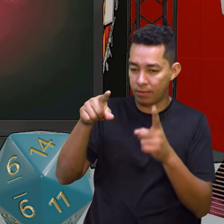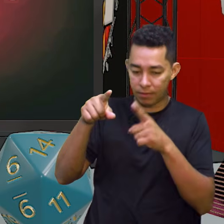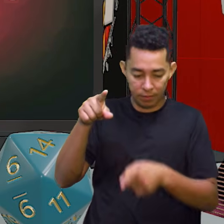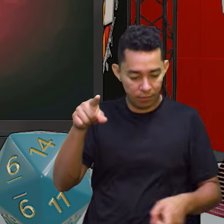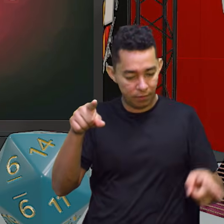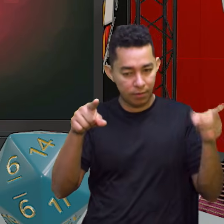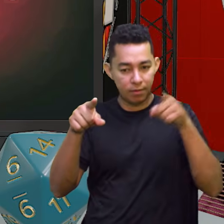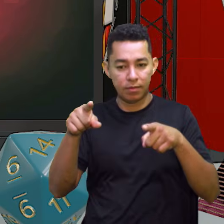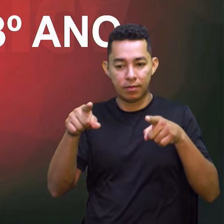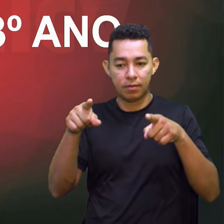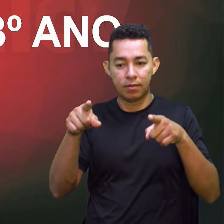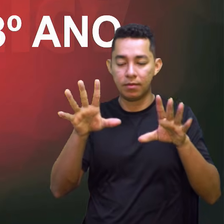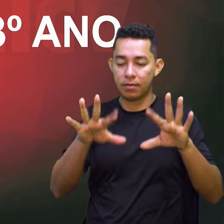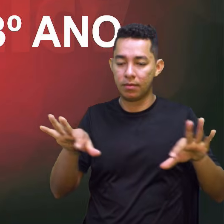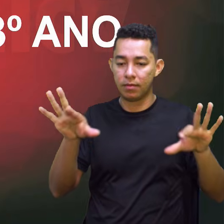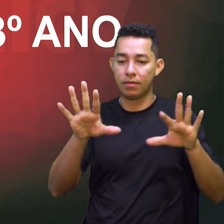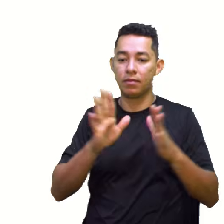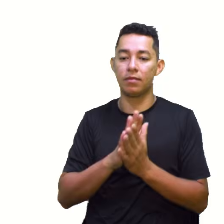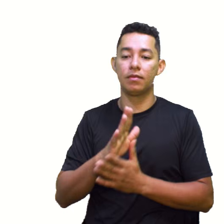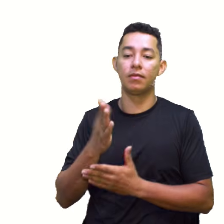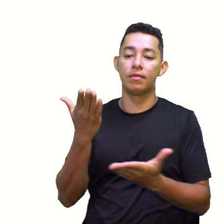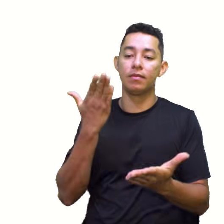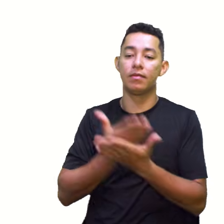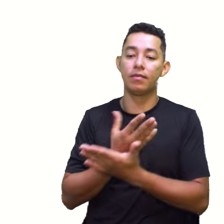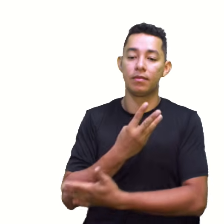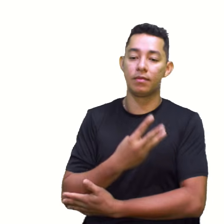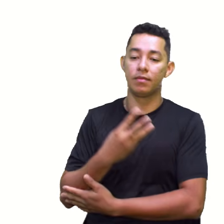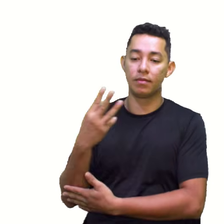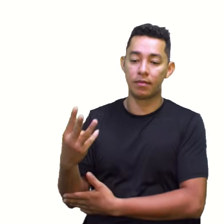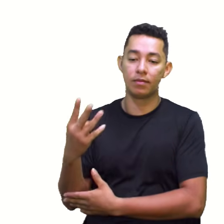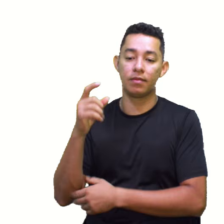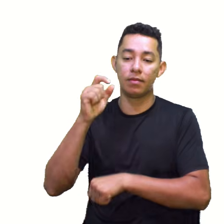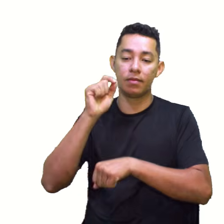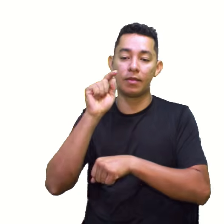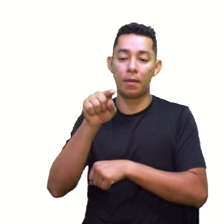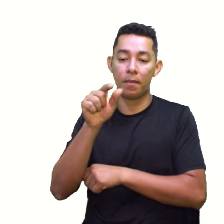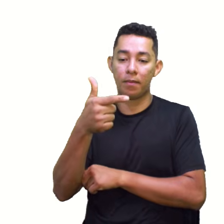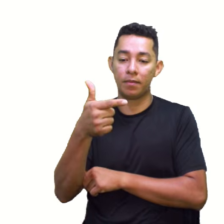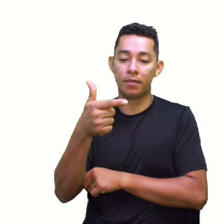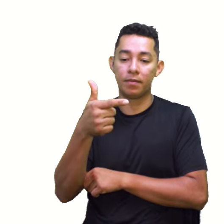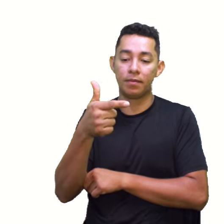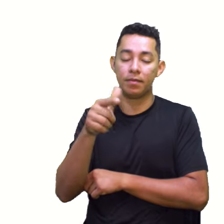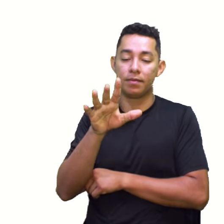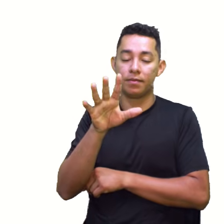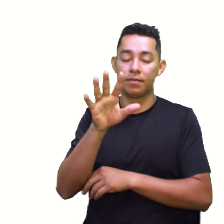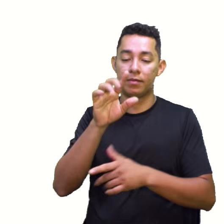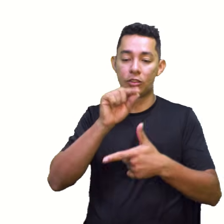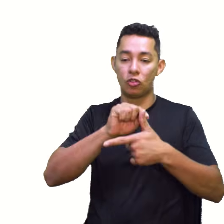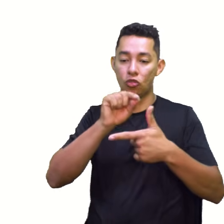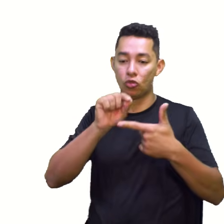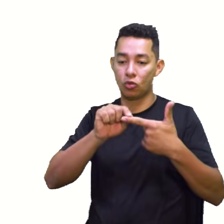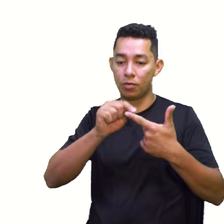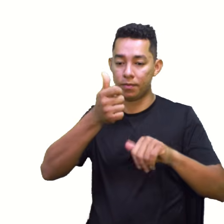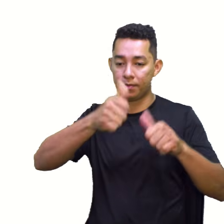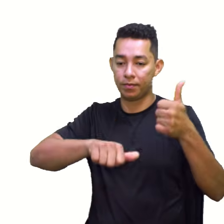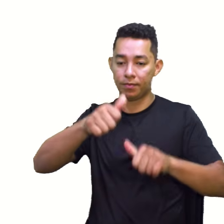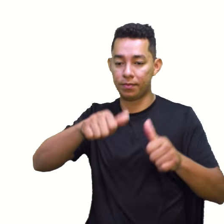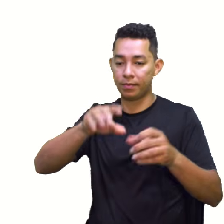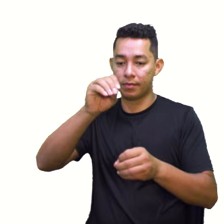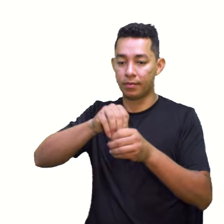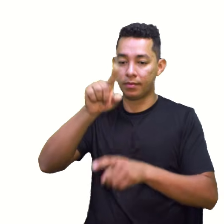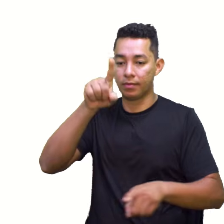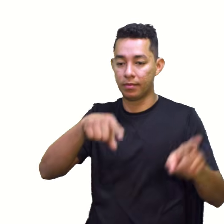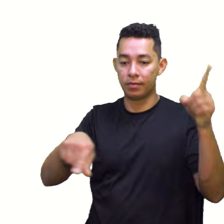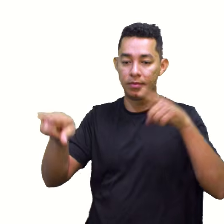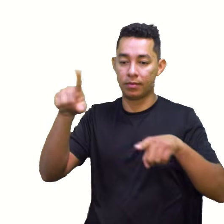Na telinha, diretor, aula 33.2, Geometria Analítica na Circunferência,